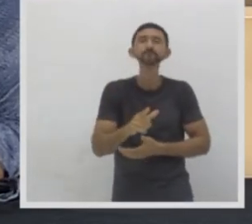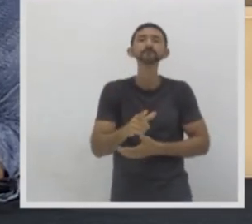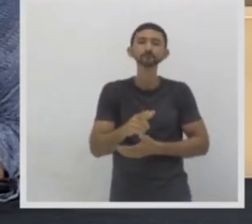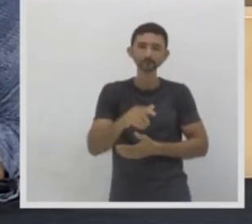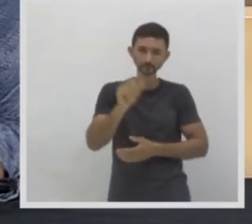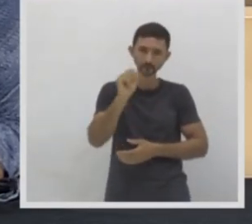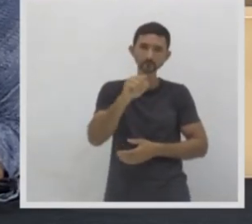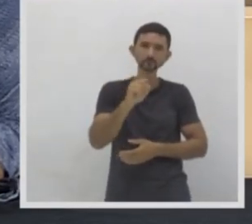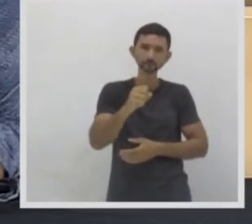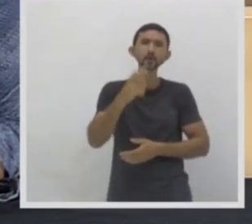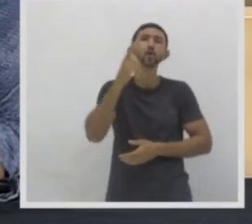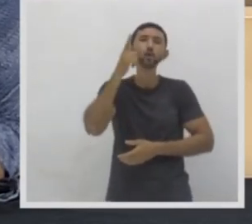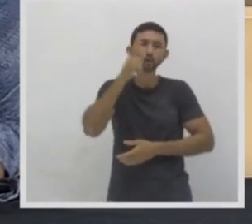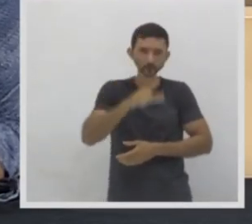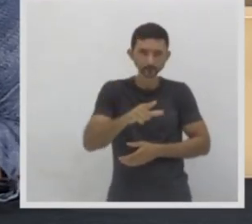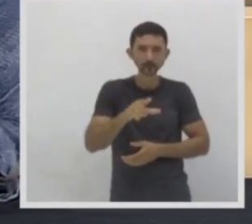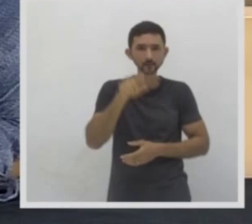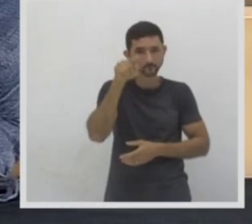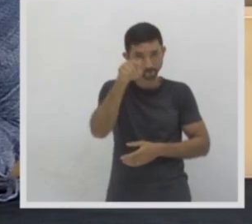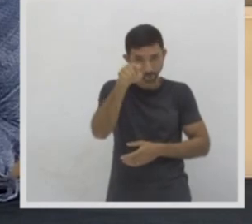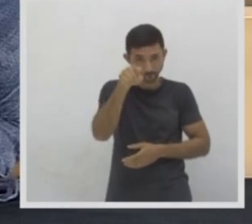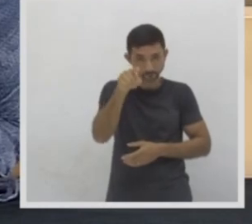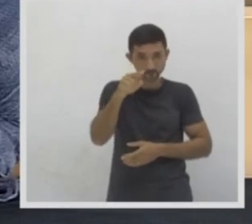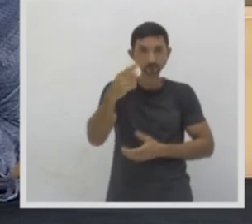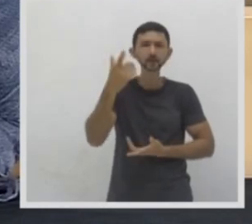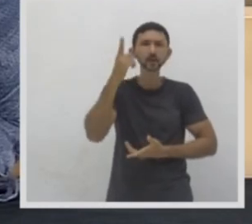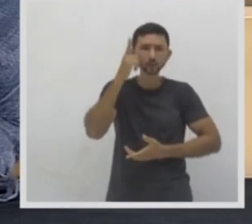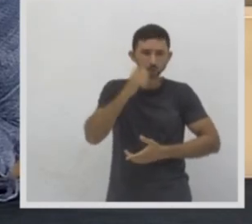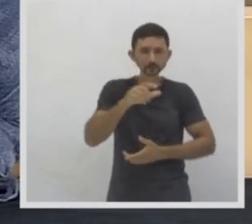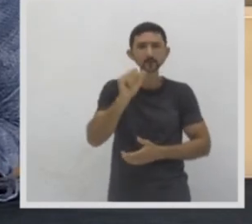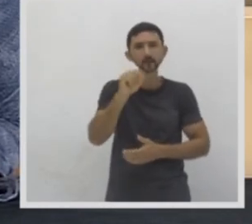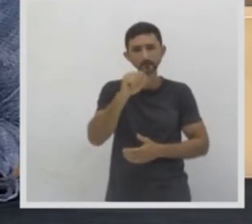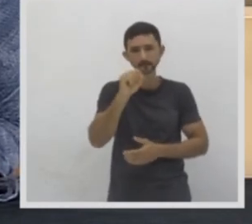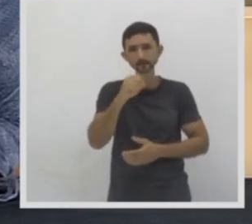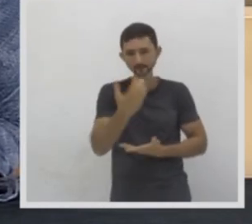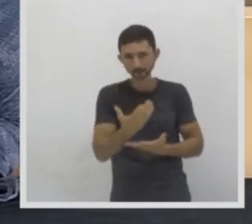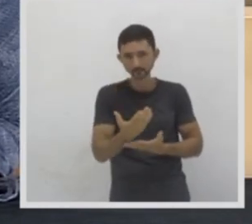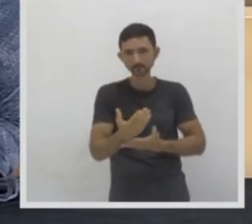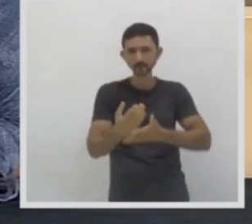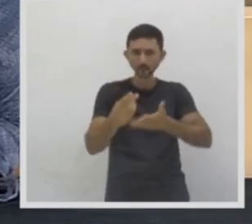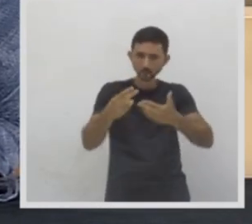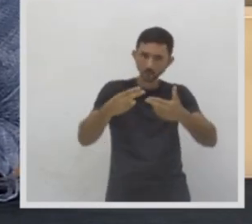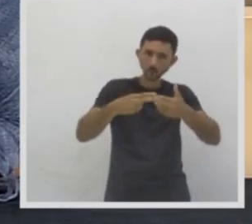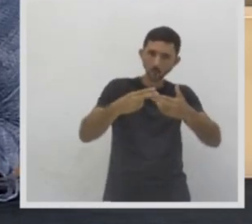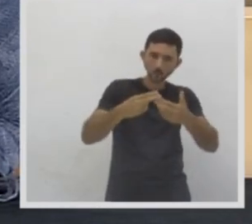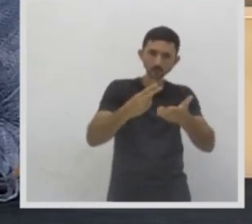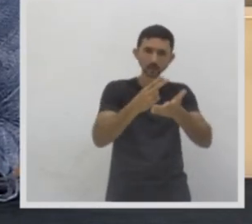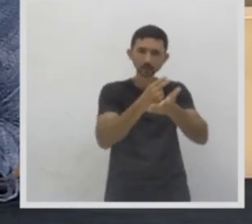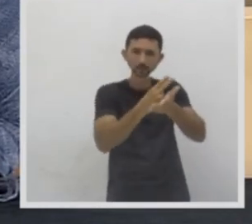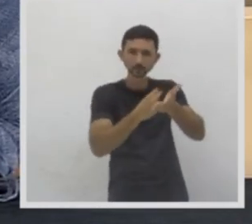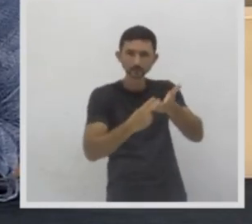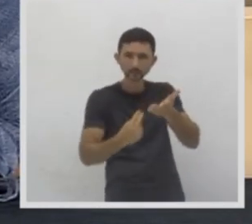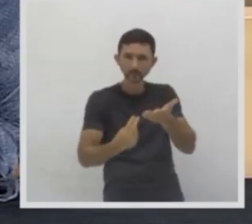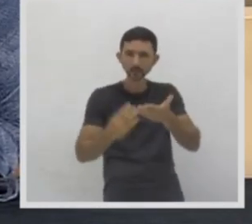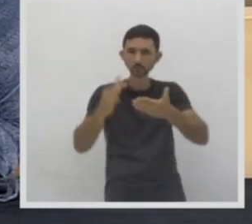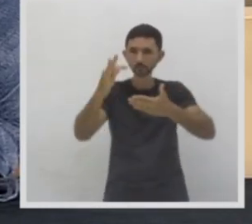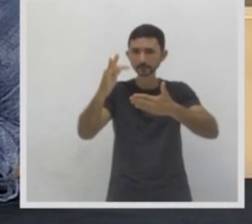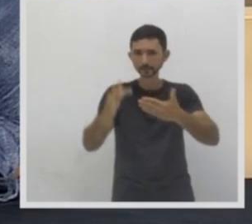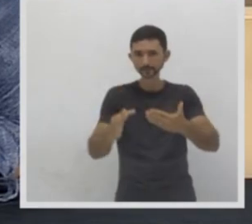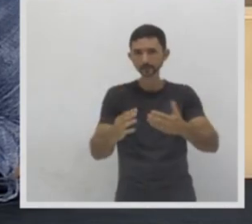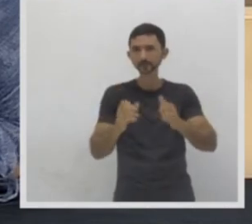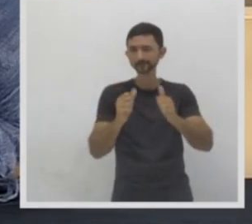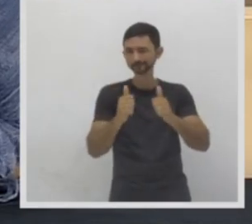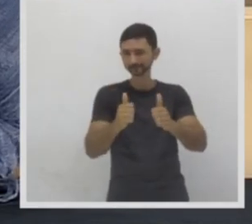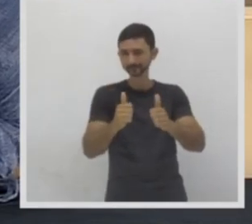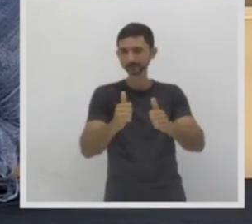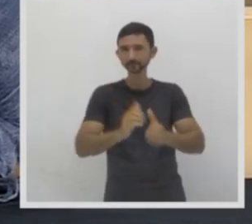todo o conhecimento, então você consegue utilizar essas estratégias de persuasão, certinho?